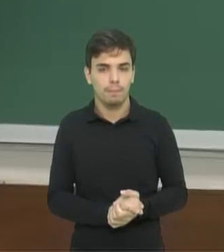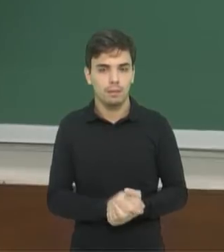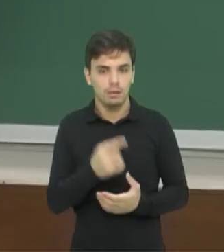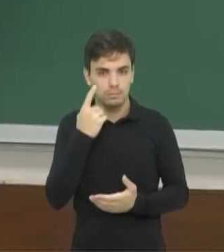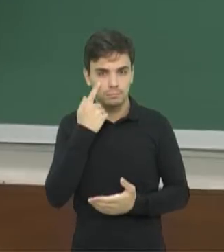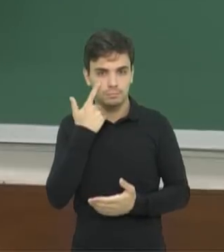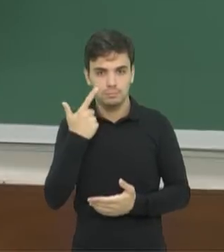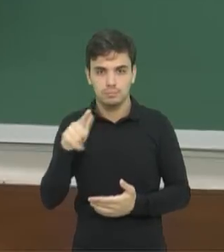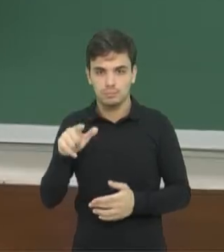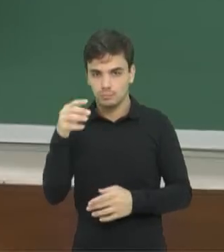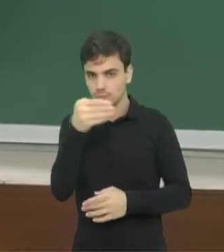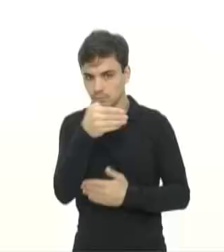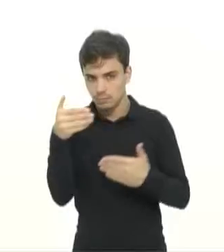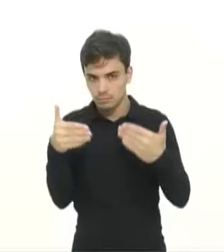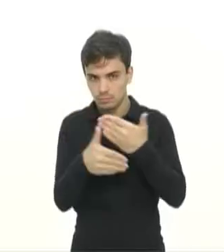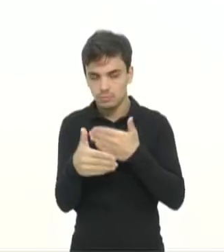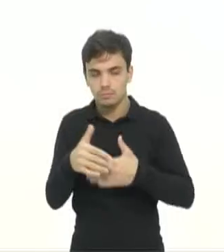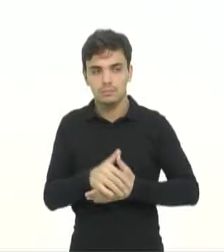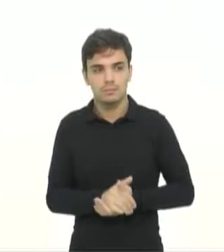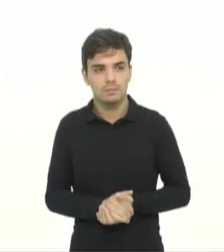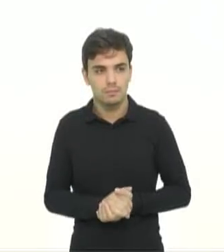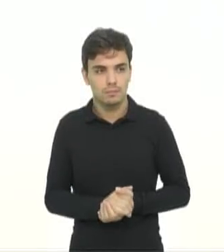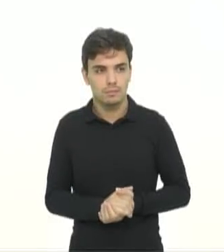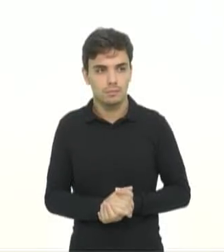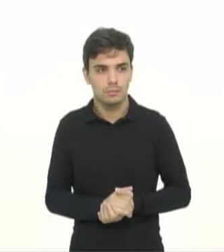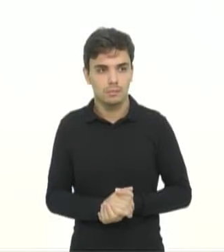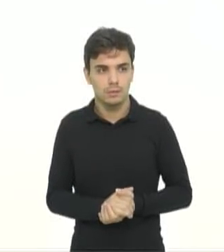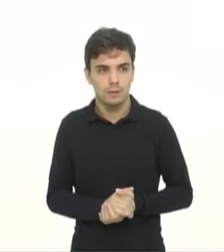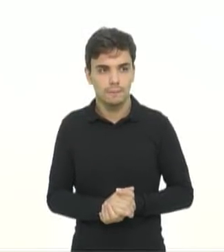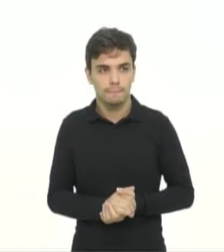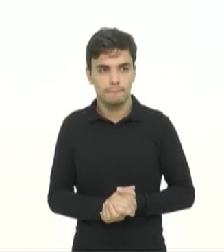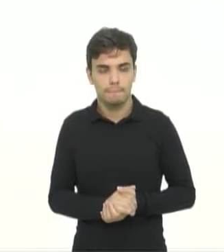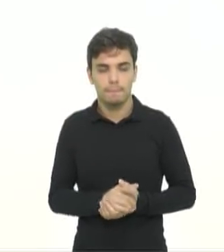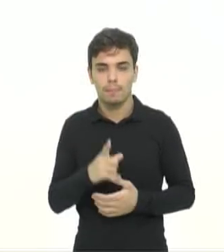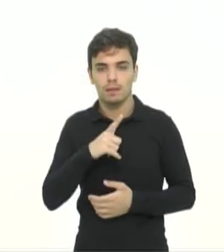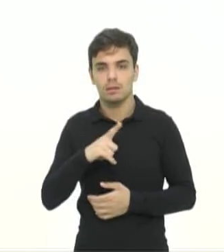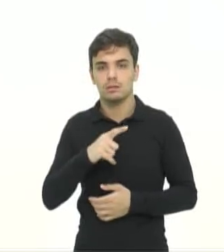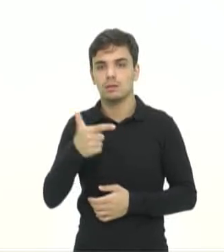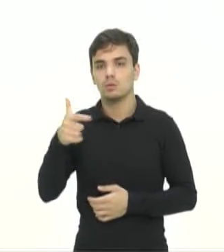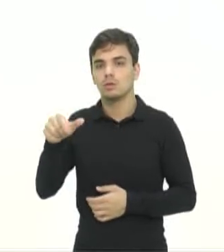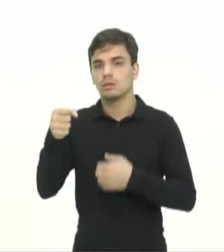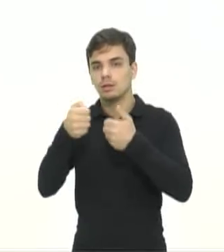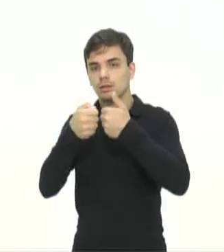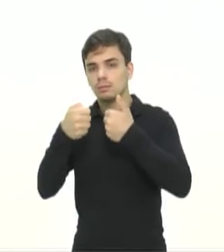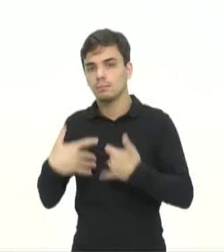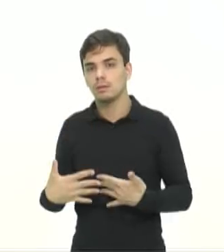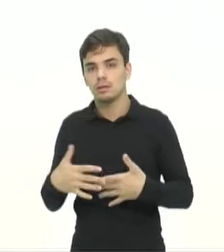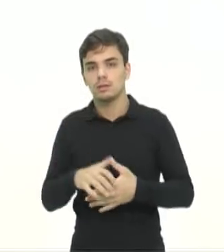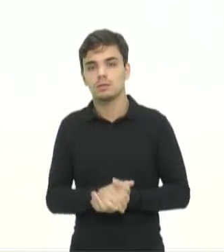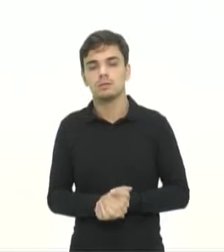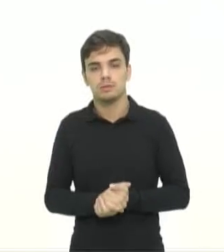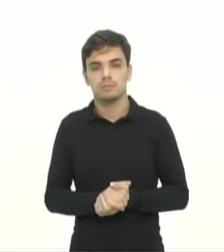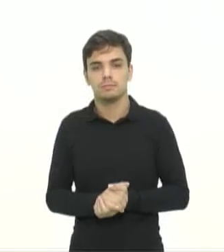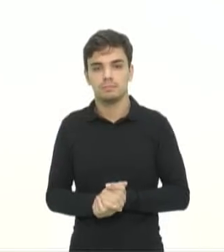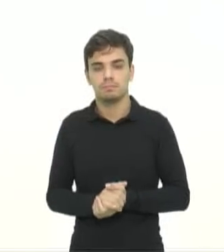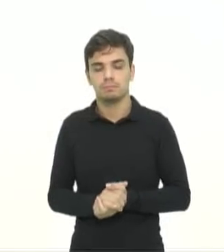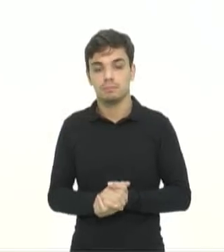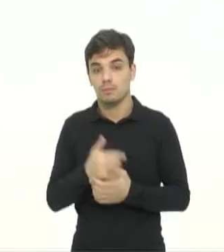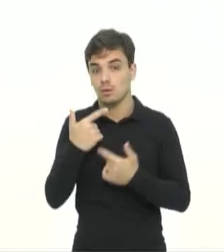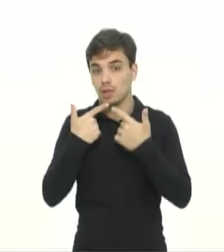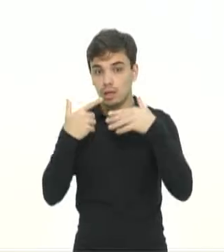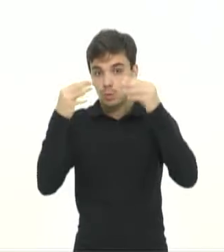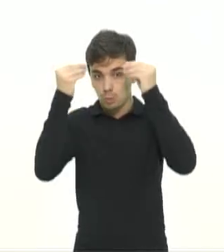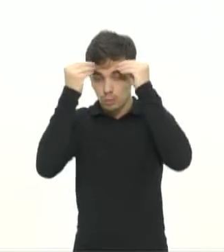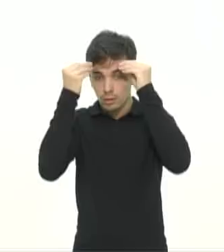um slide. Olha só aqui, gente, a gente tem mais uma explicação para seguir aqui. Na linguagem da escultura,